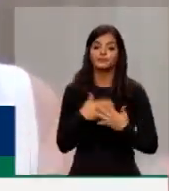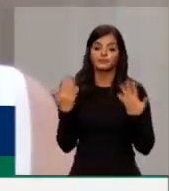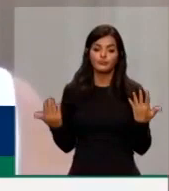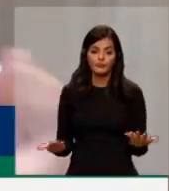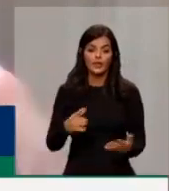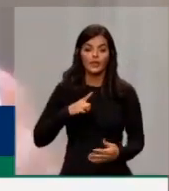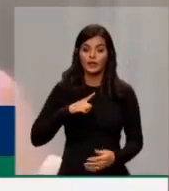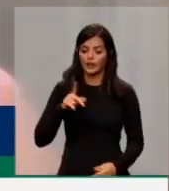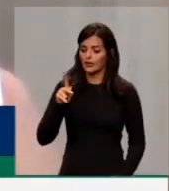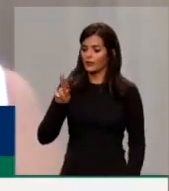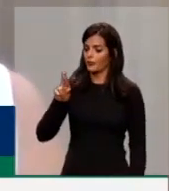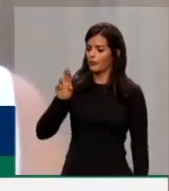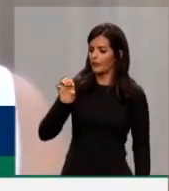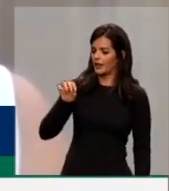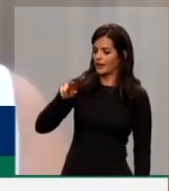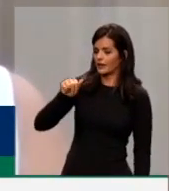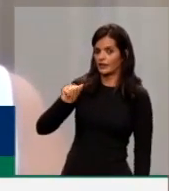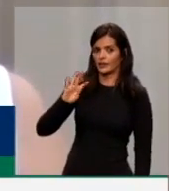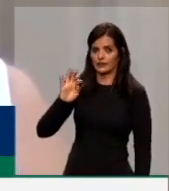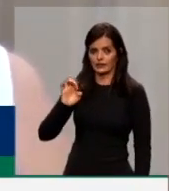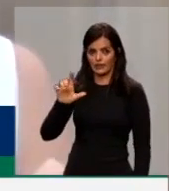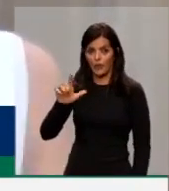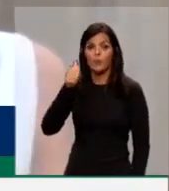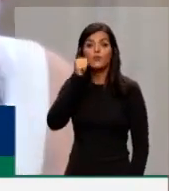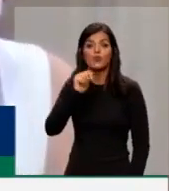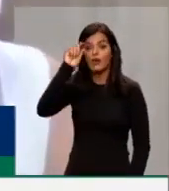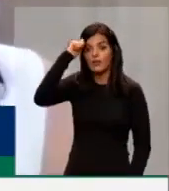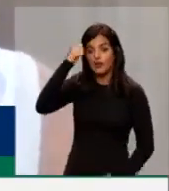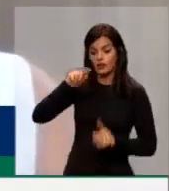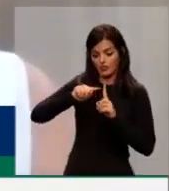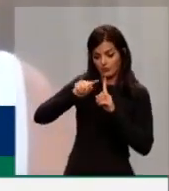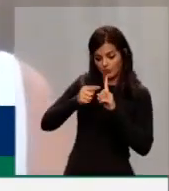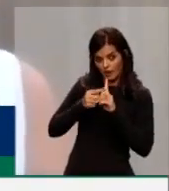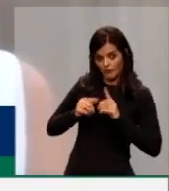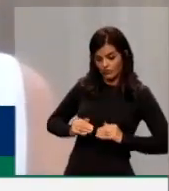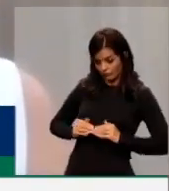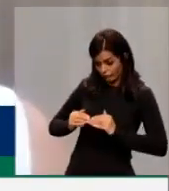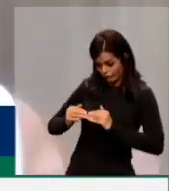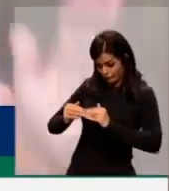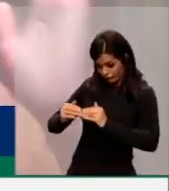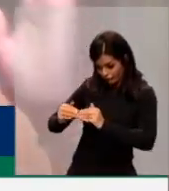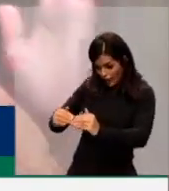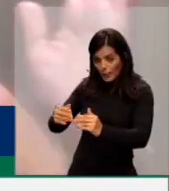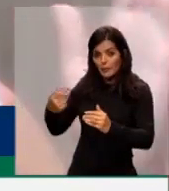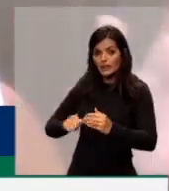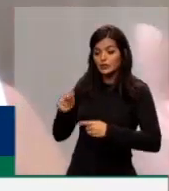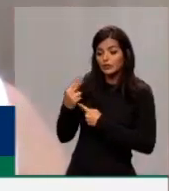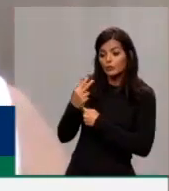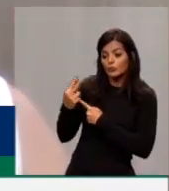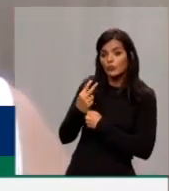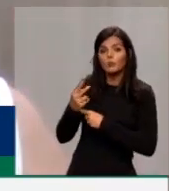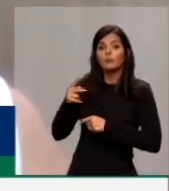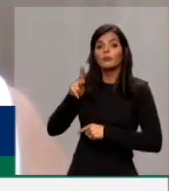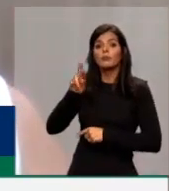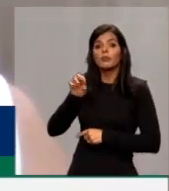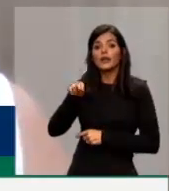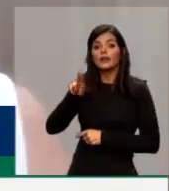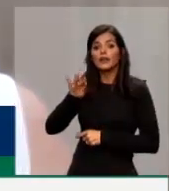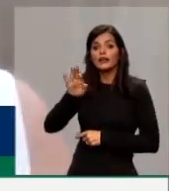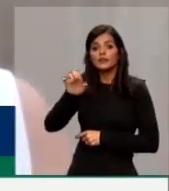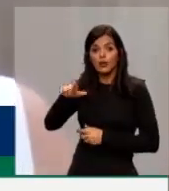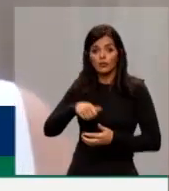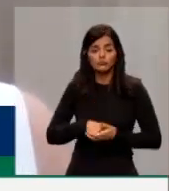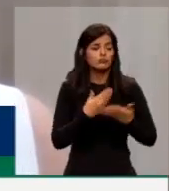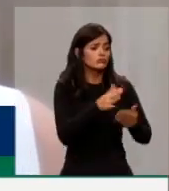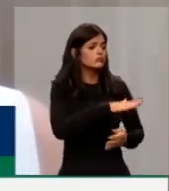do pré-natal, que Luana levantou também. Saúde da família, né? Então, nós sabemos onde é que está o nosso perímetro, o